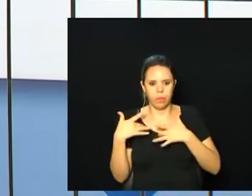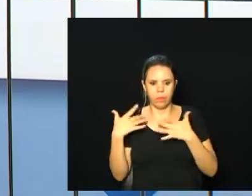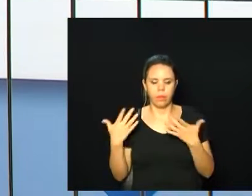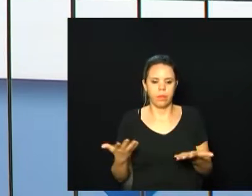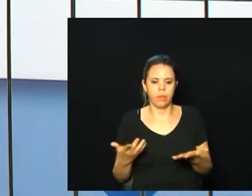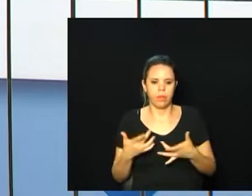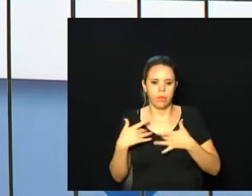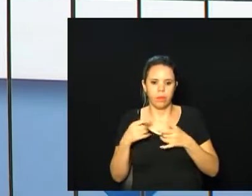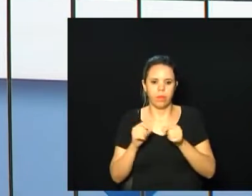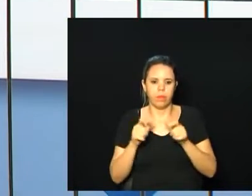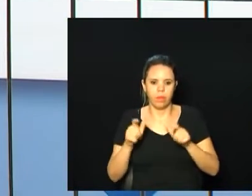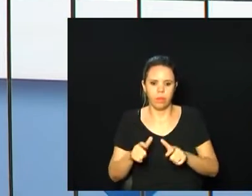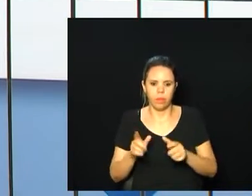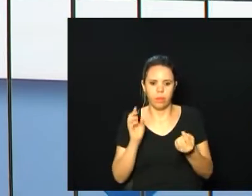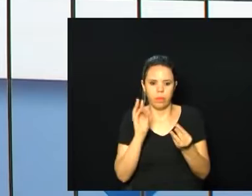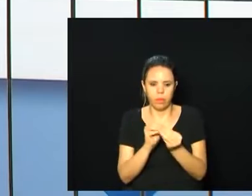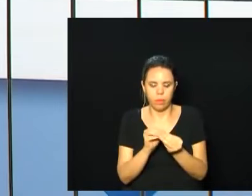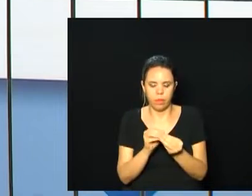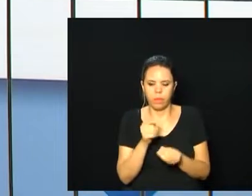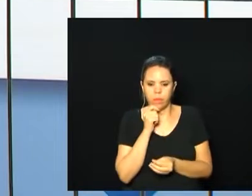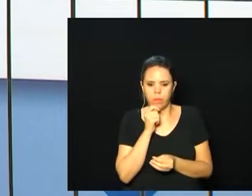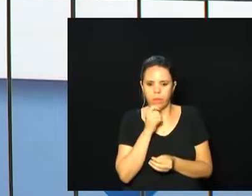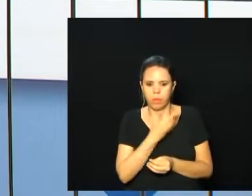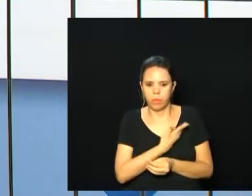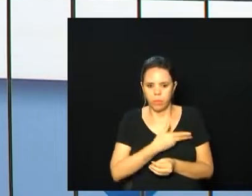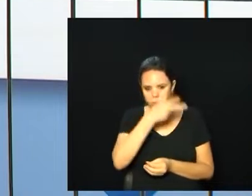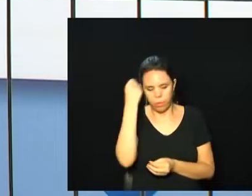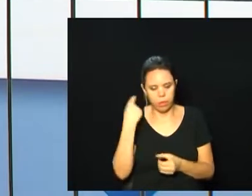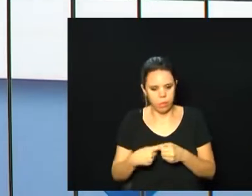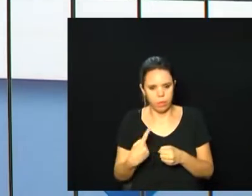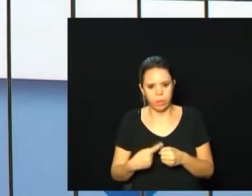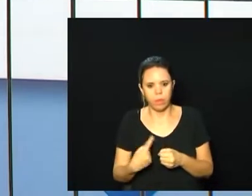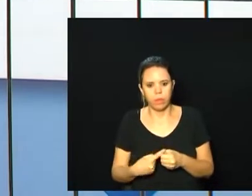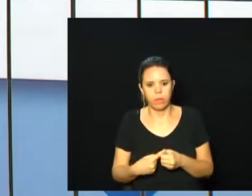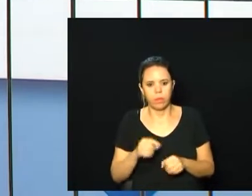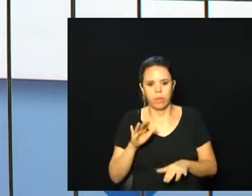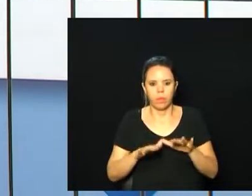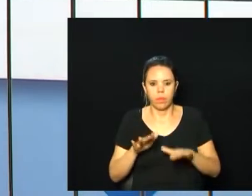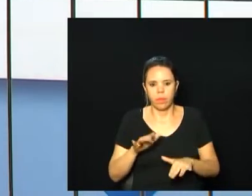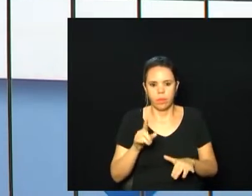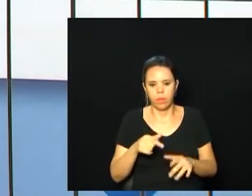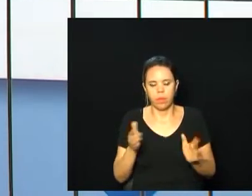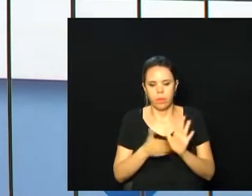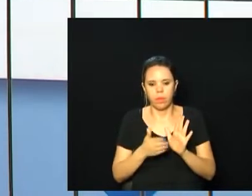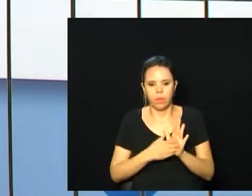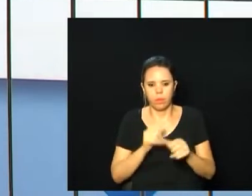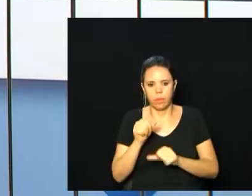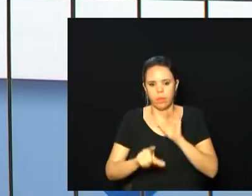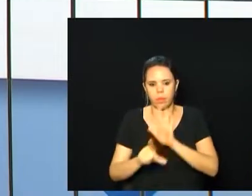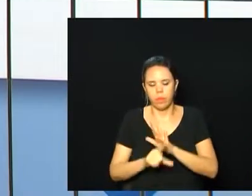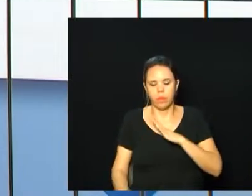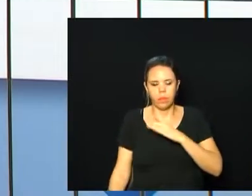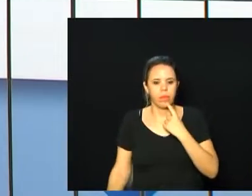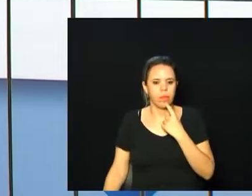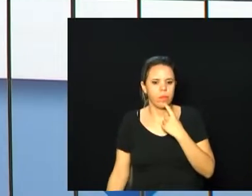e o fornecimento serão definidos ainda pelo Poder Público Municipal, caso essa proposta vire lei aqui na cidade